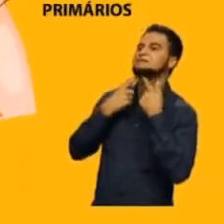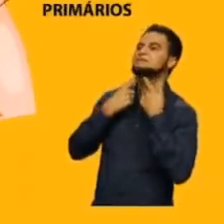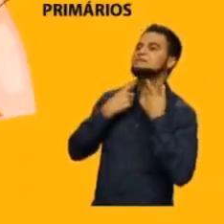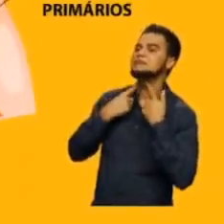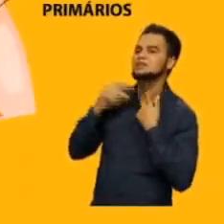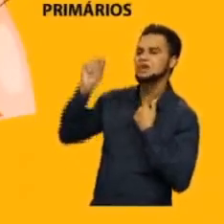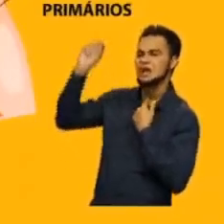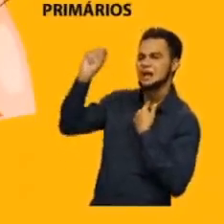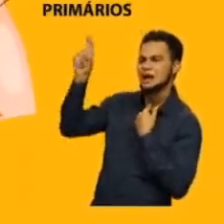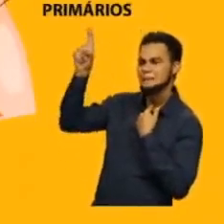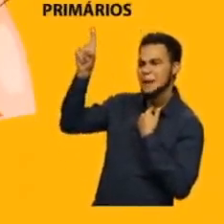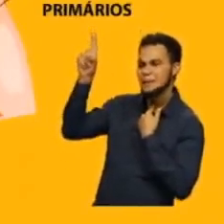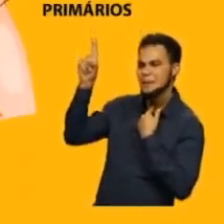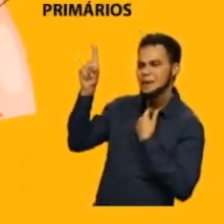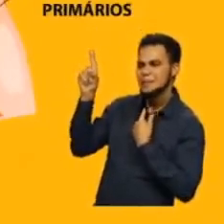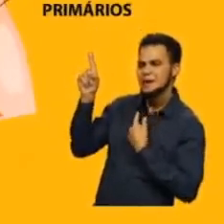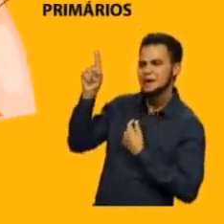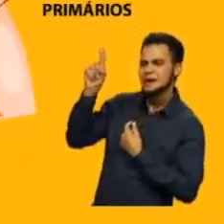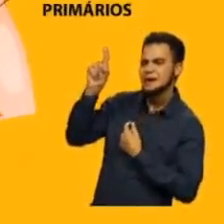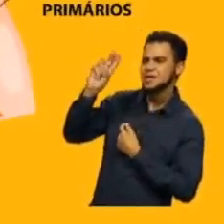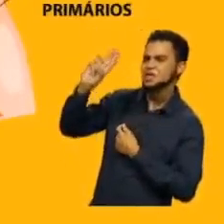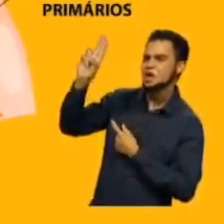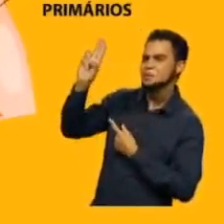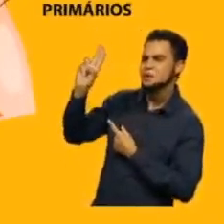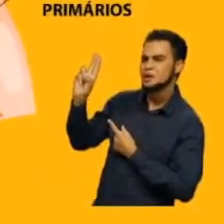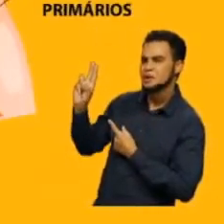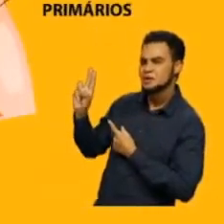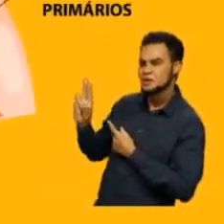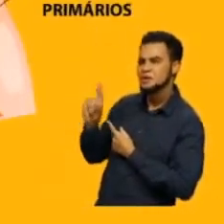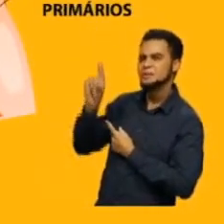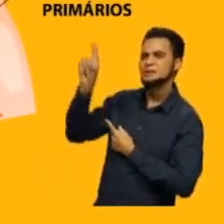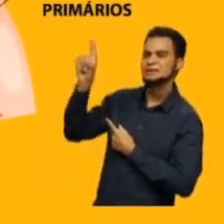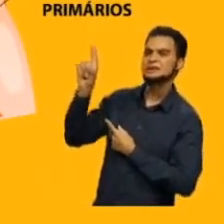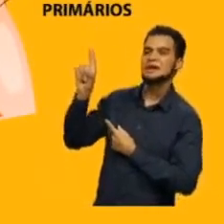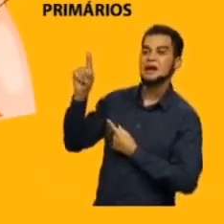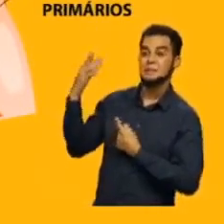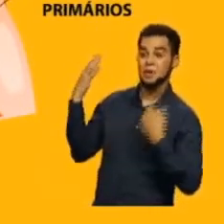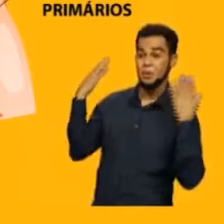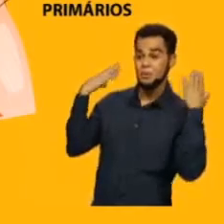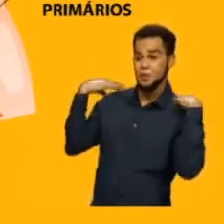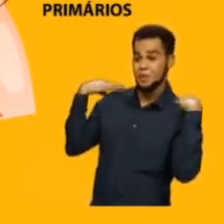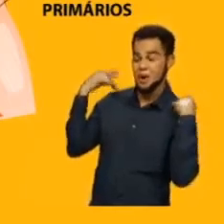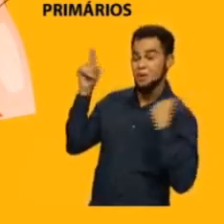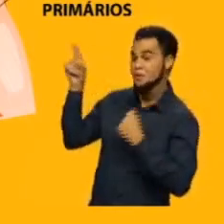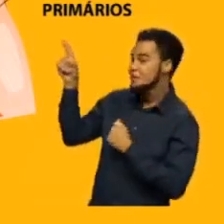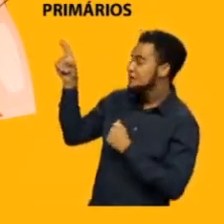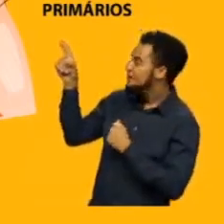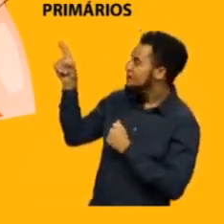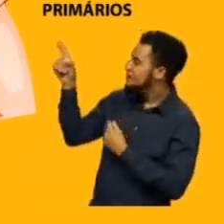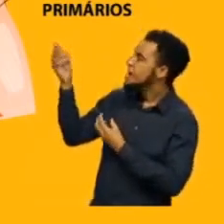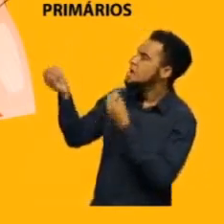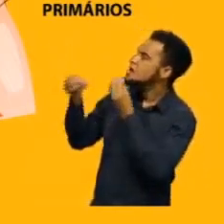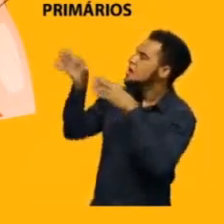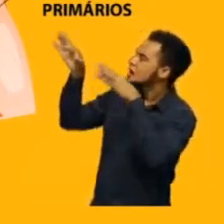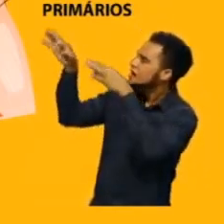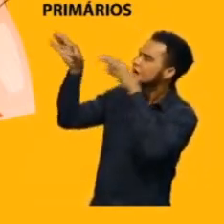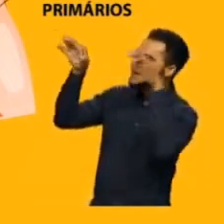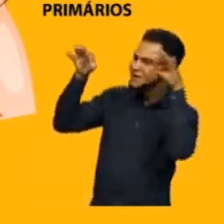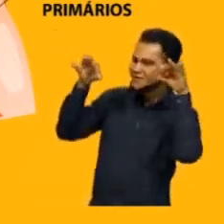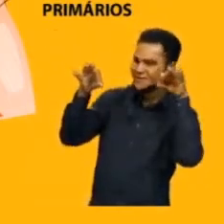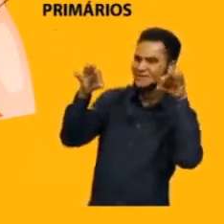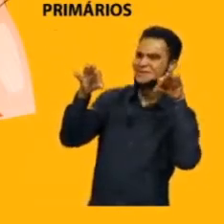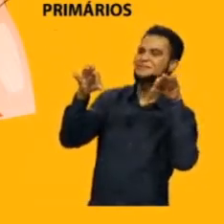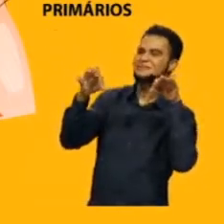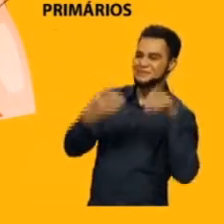pulmão. Dissecamos o pulmão aqui para você ter ideia de como que funciona o pulmão, né, de um